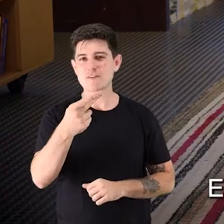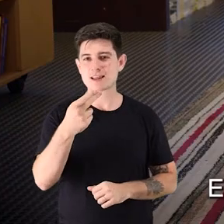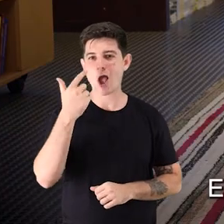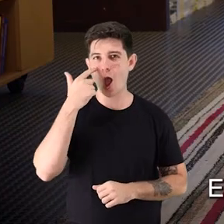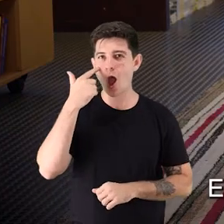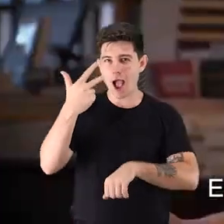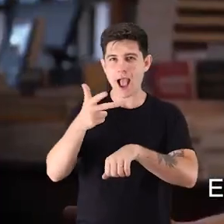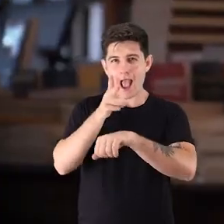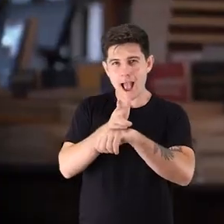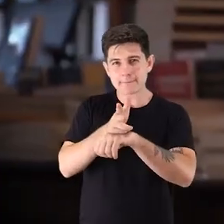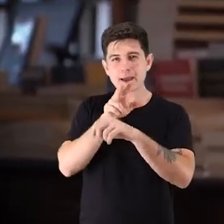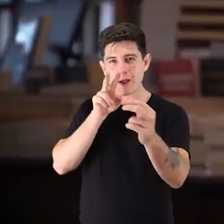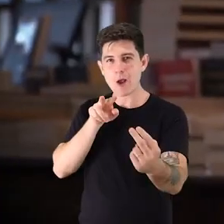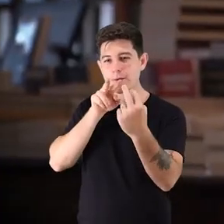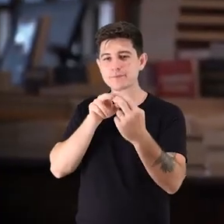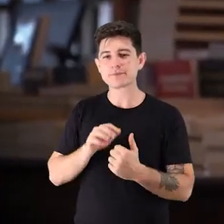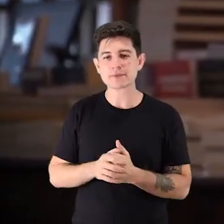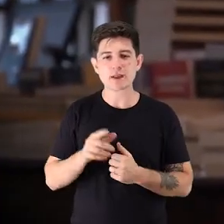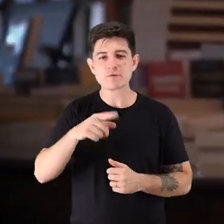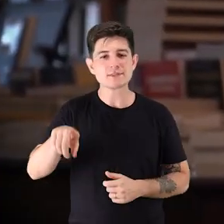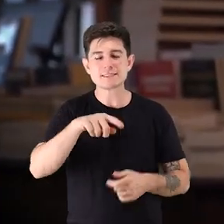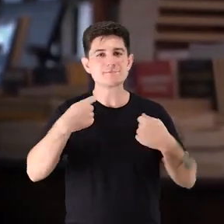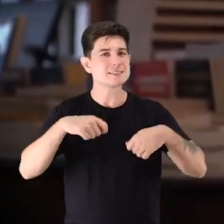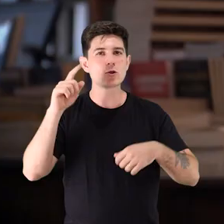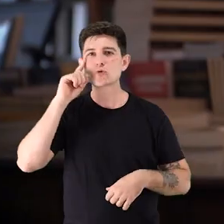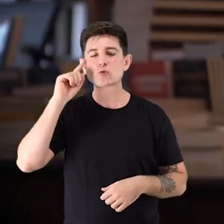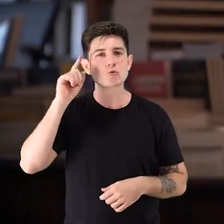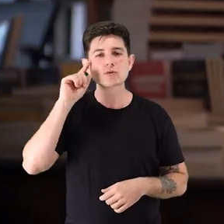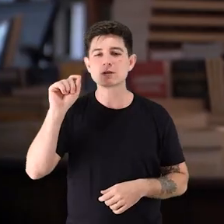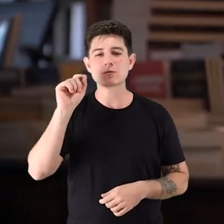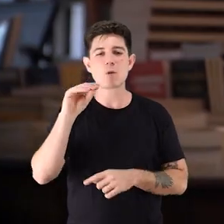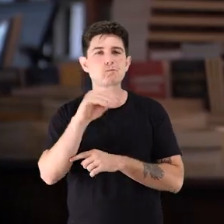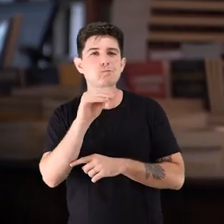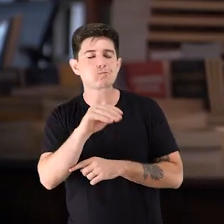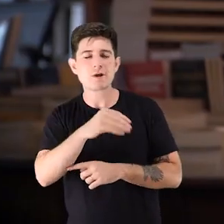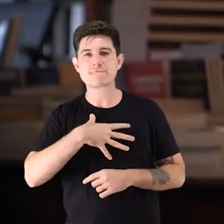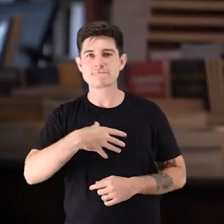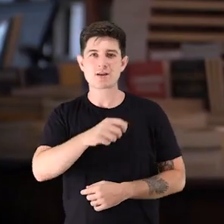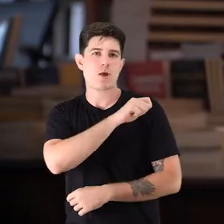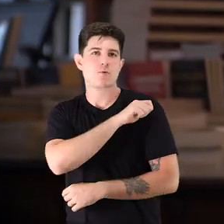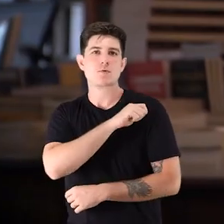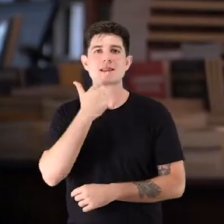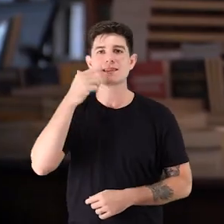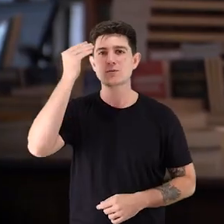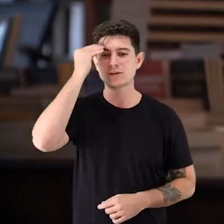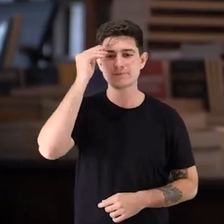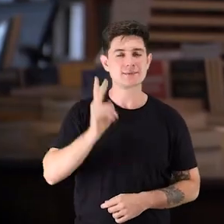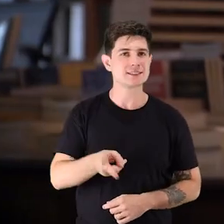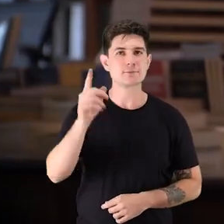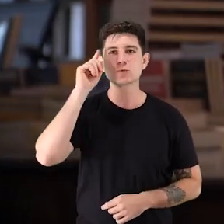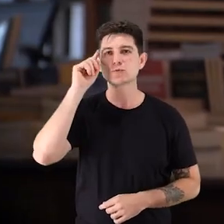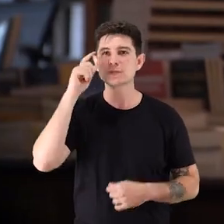uma fala que é o seguinte, olhando para a câmera, né? Deem banhos diários de linguagem nos seus filhos